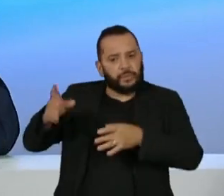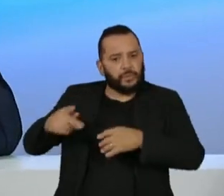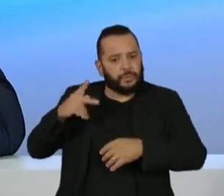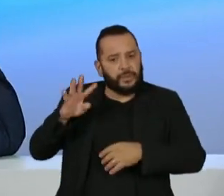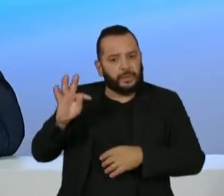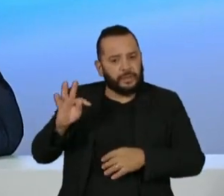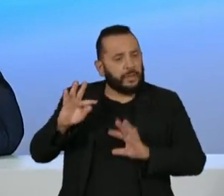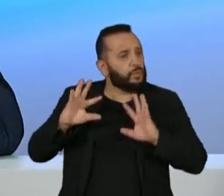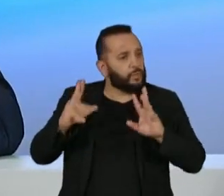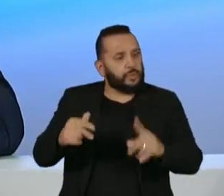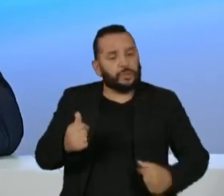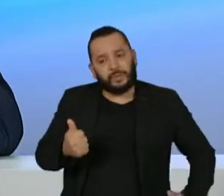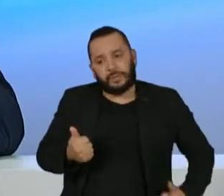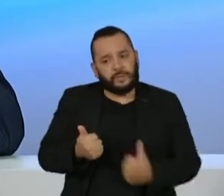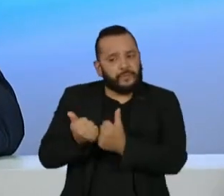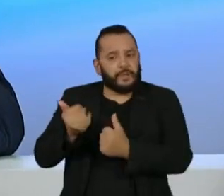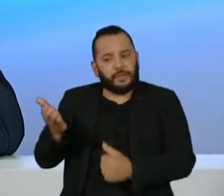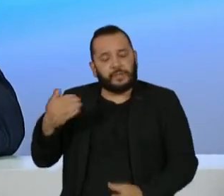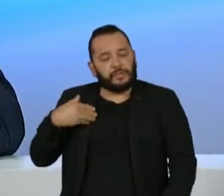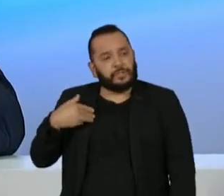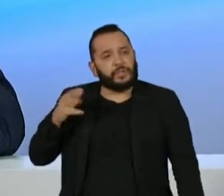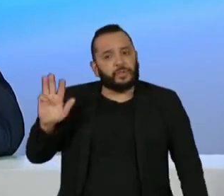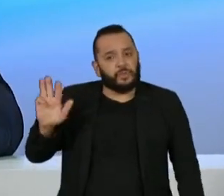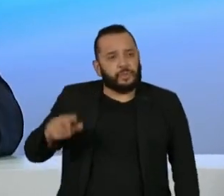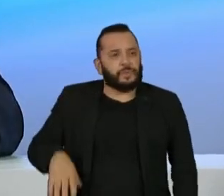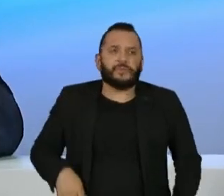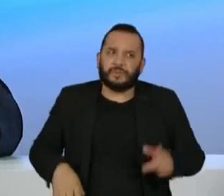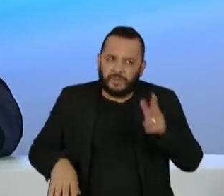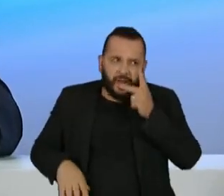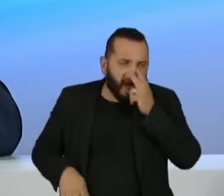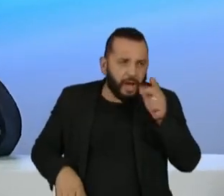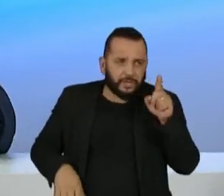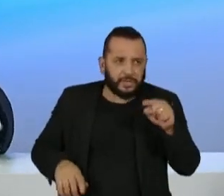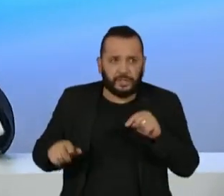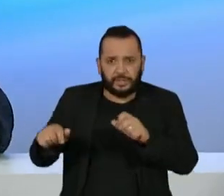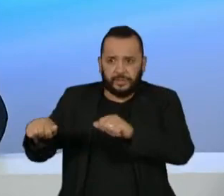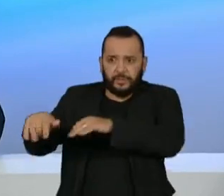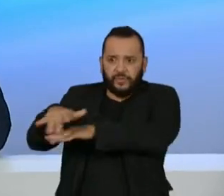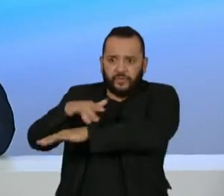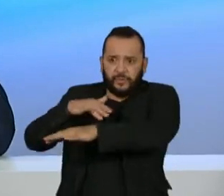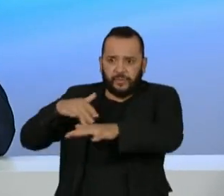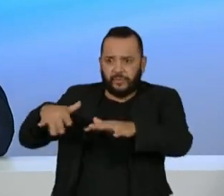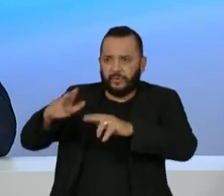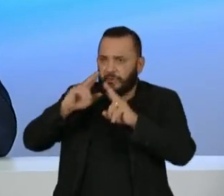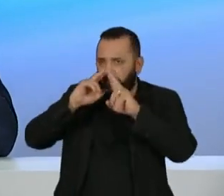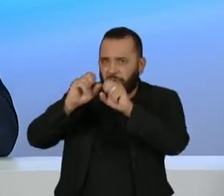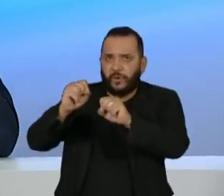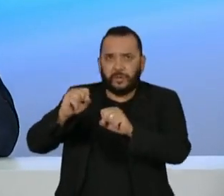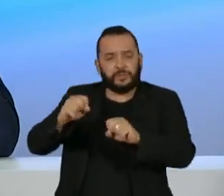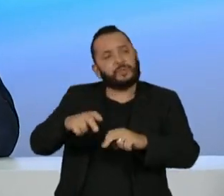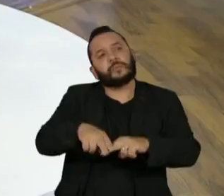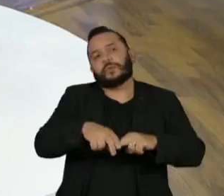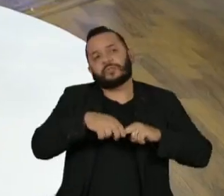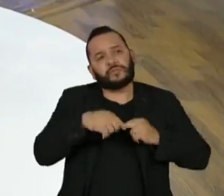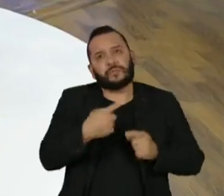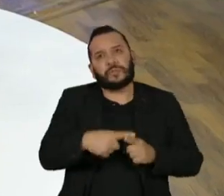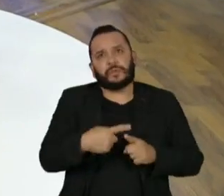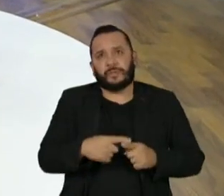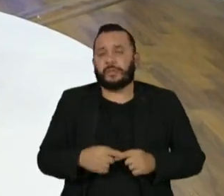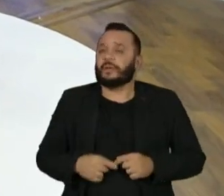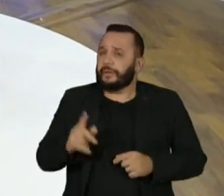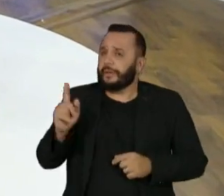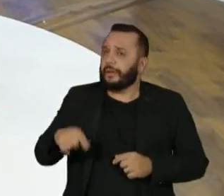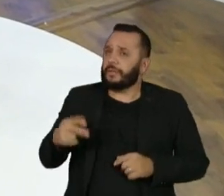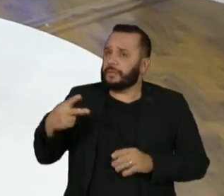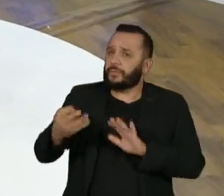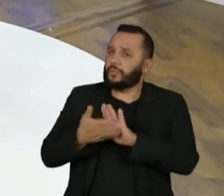mundo defendendo a ideia de democracia. O senhor acha que esse é um movimento que ganhou essa força por que motivo? Campanha. Segundo